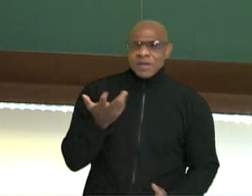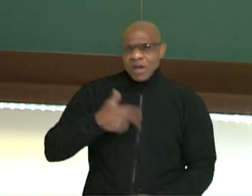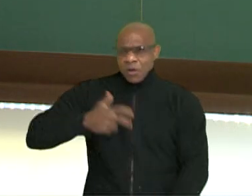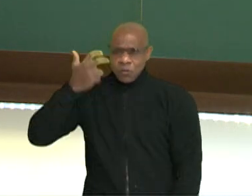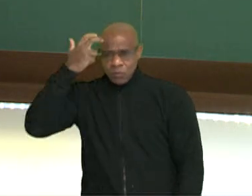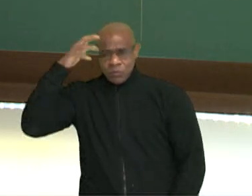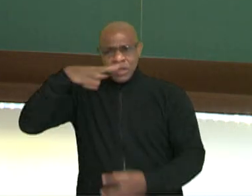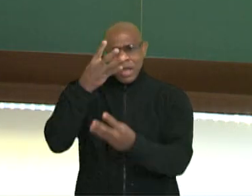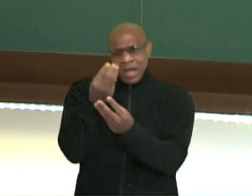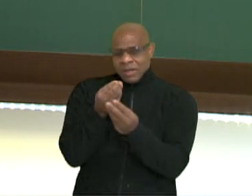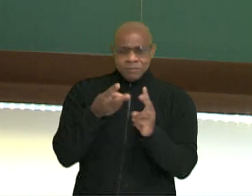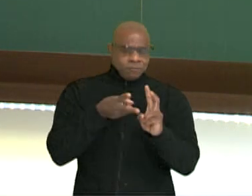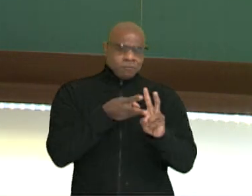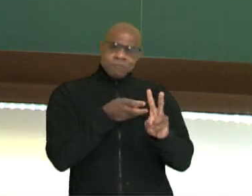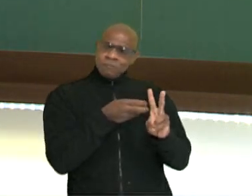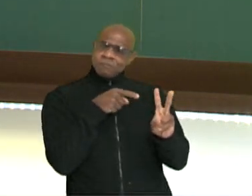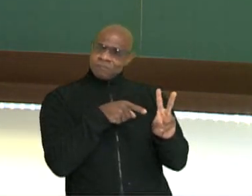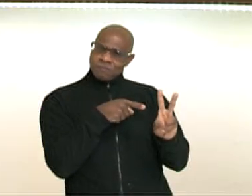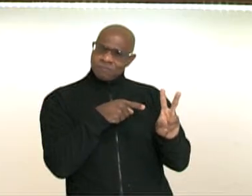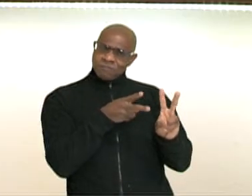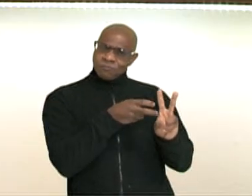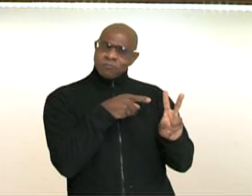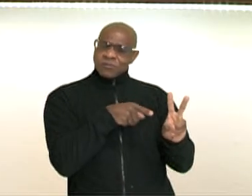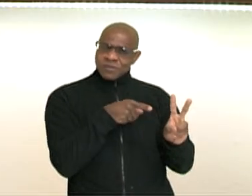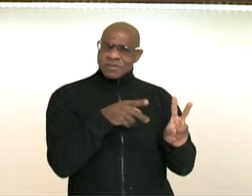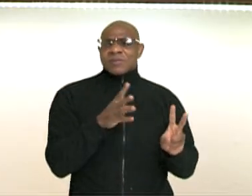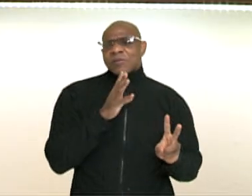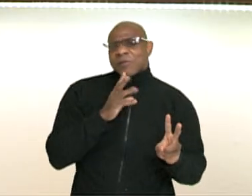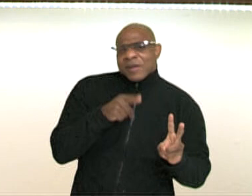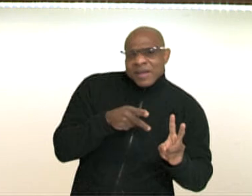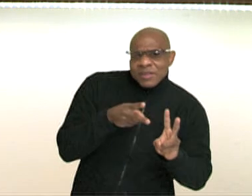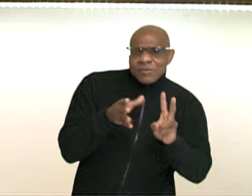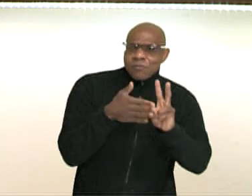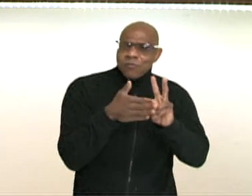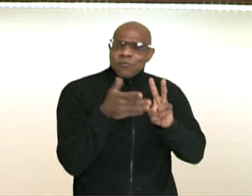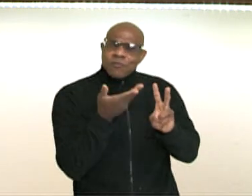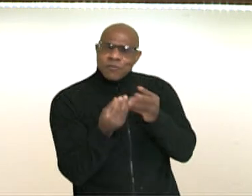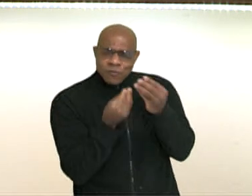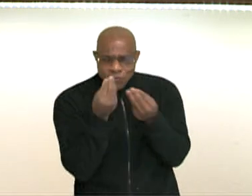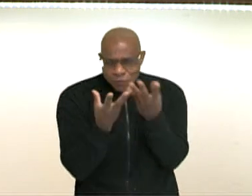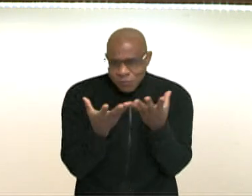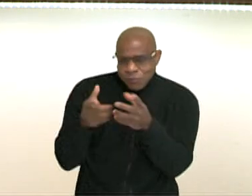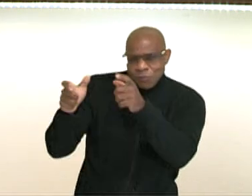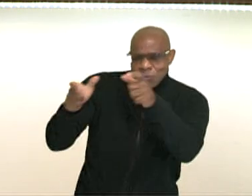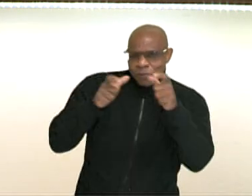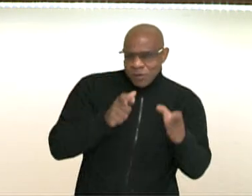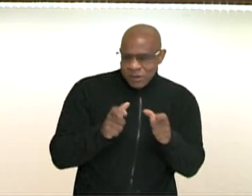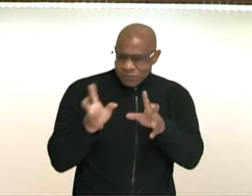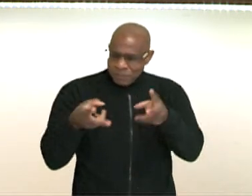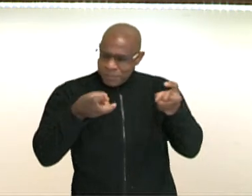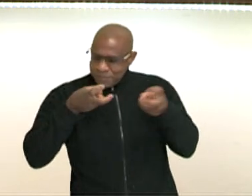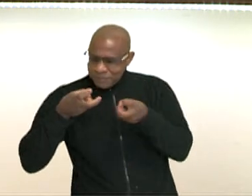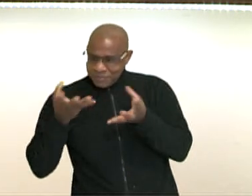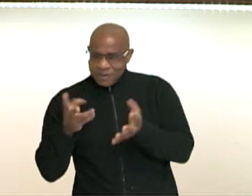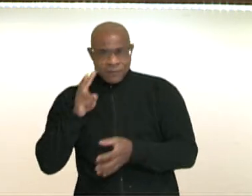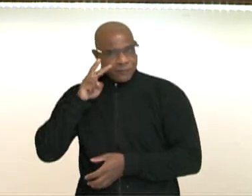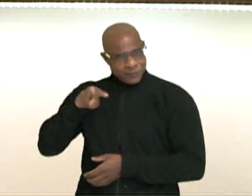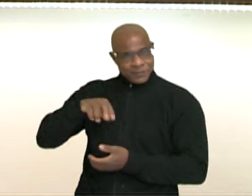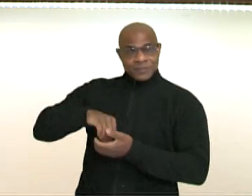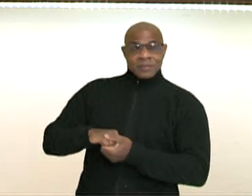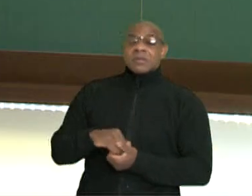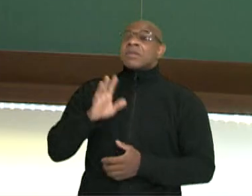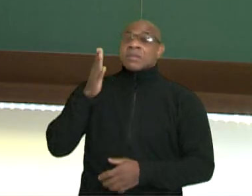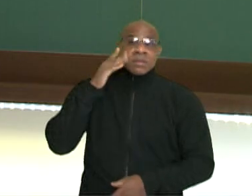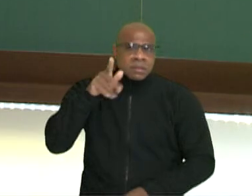cultura indígena? Já ouviu falar? Já viu nas aulas de arte ou em outros locais que você passeou? Sabe